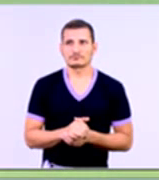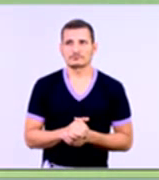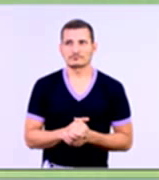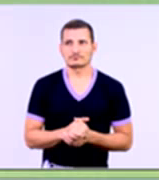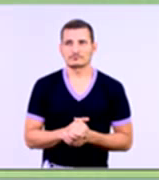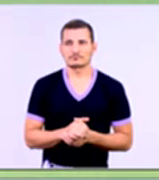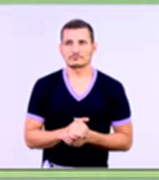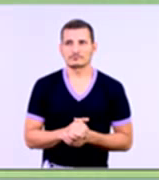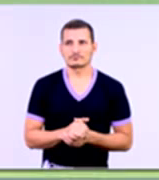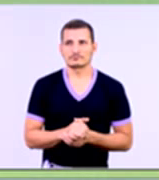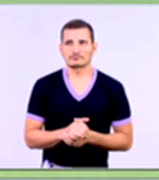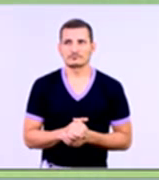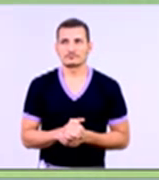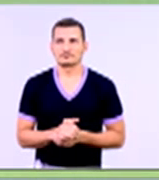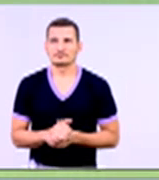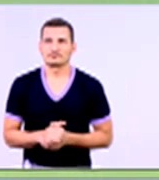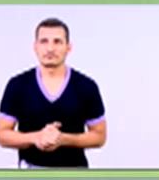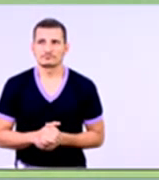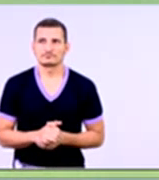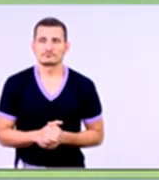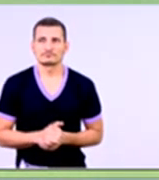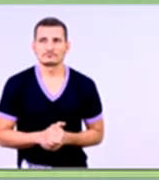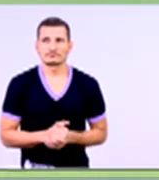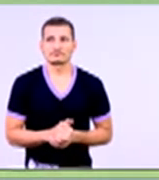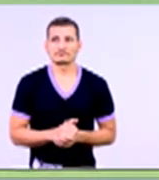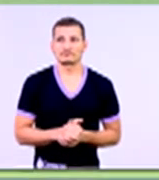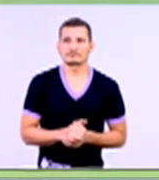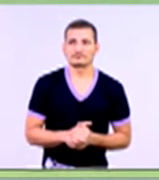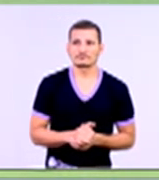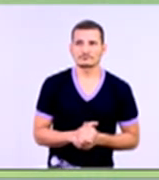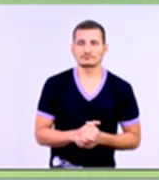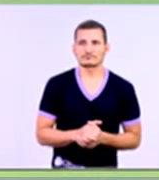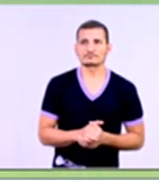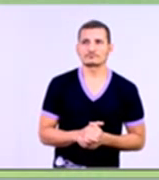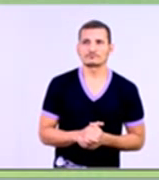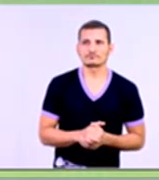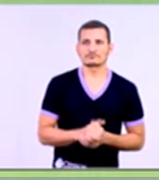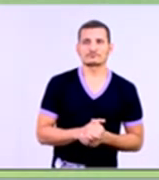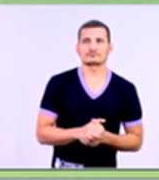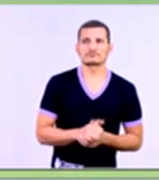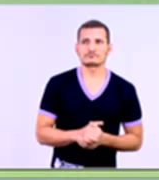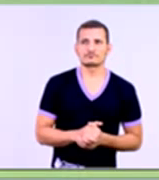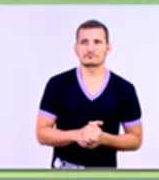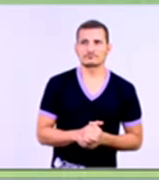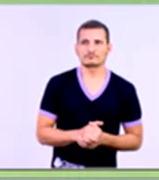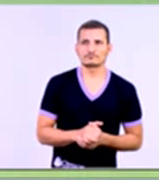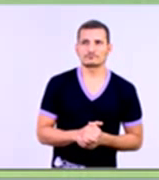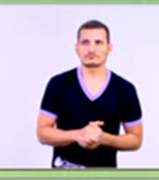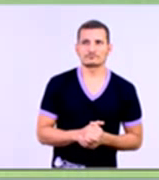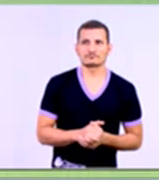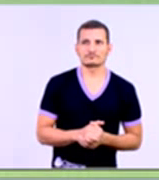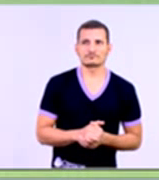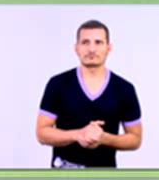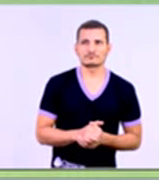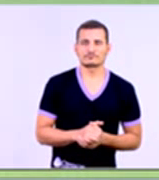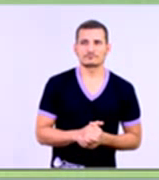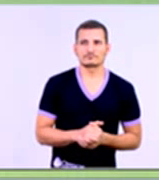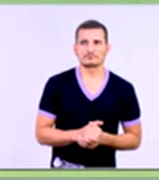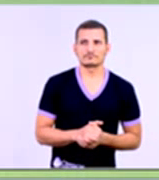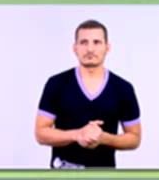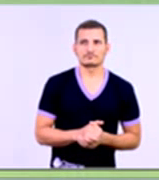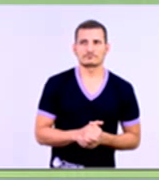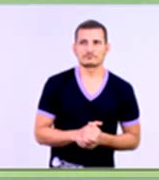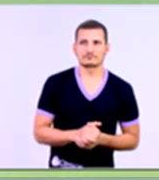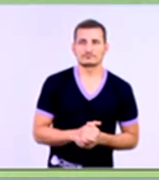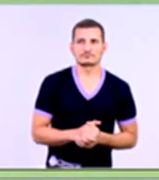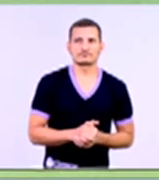dentro da classe PainandBuddy, nós colocamos o título, o conteúdo, perdão. E